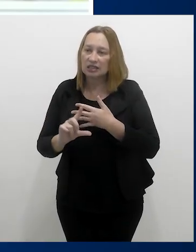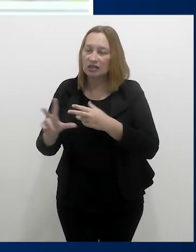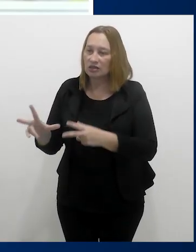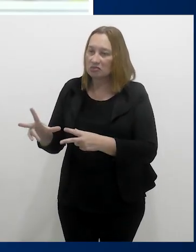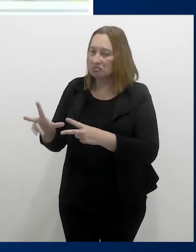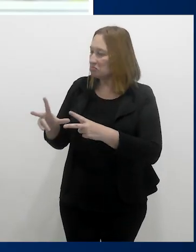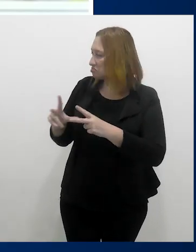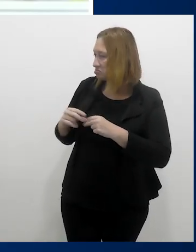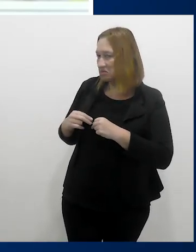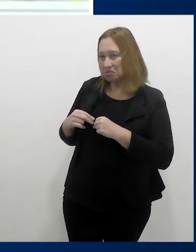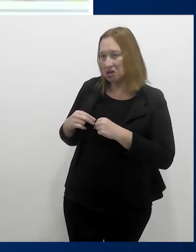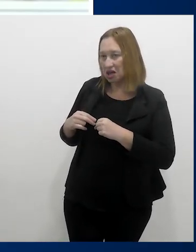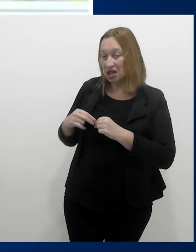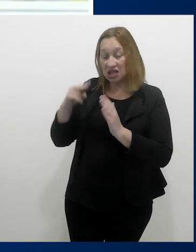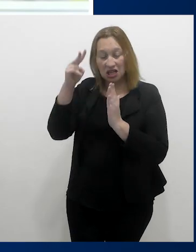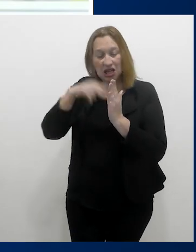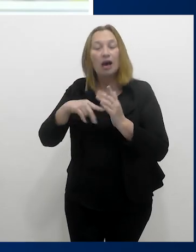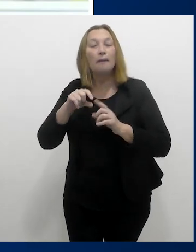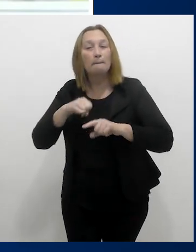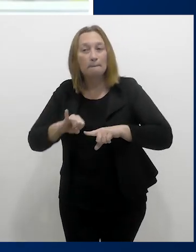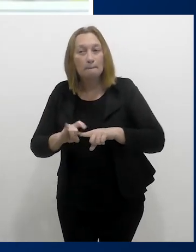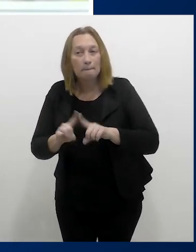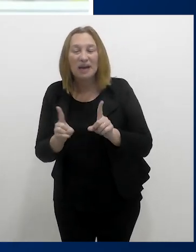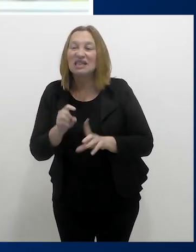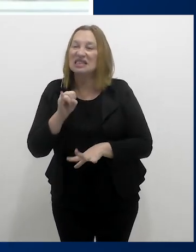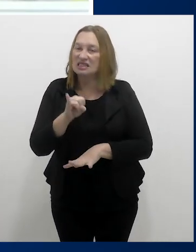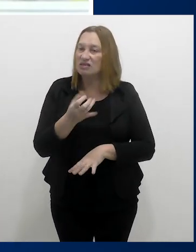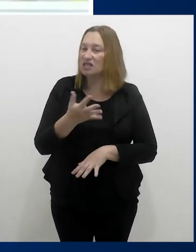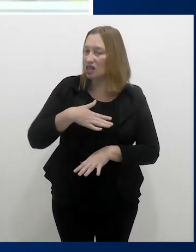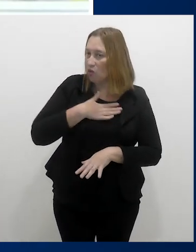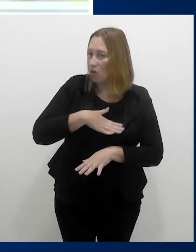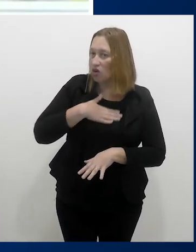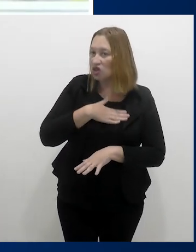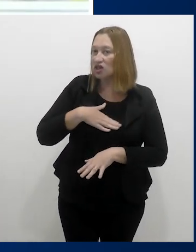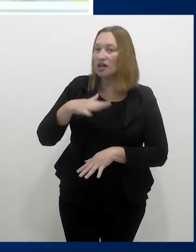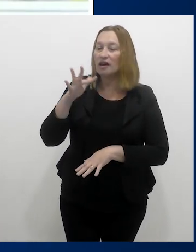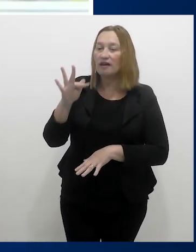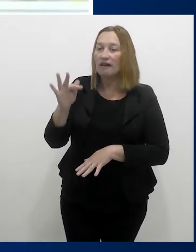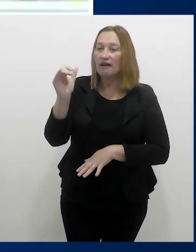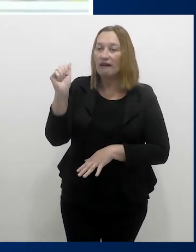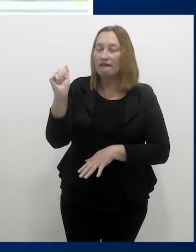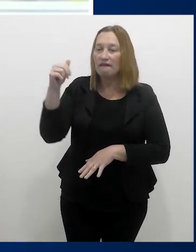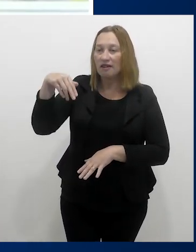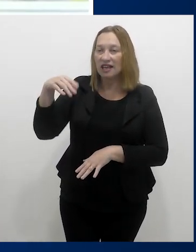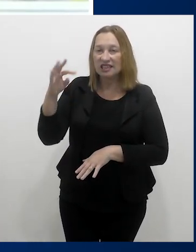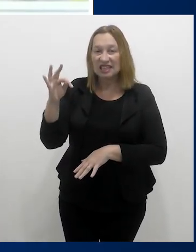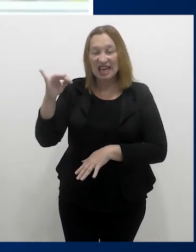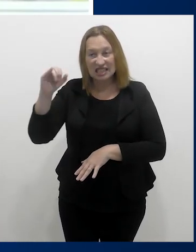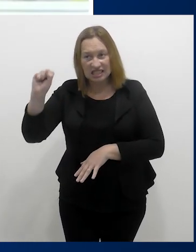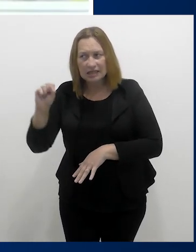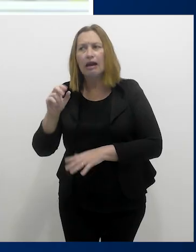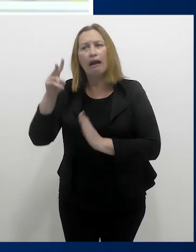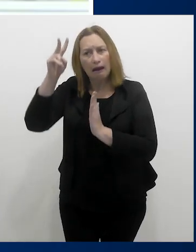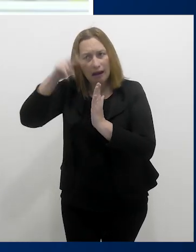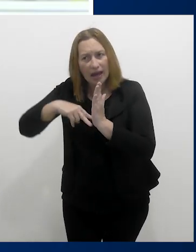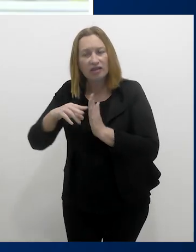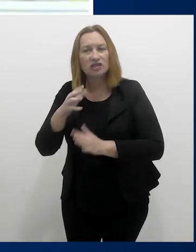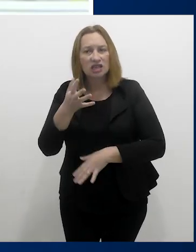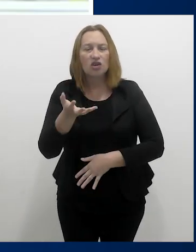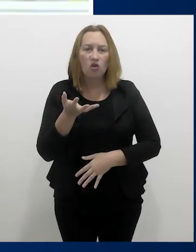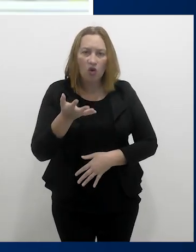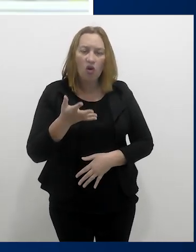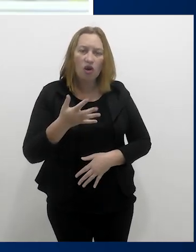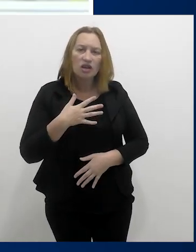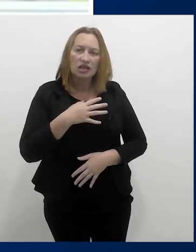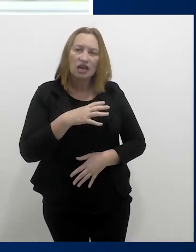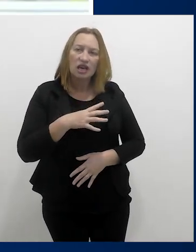literatura que não mereça ser lida. Então, se você gosta de fantasia, leia fantasia. Se você gosta